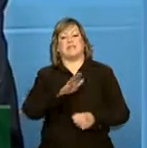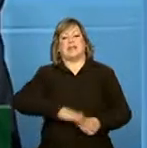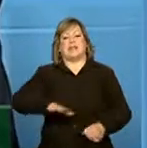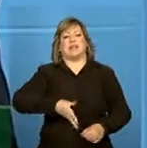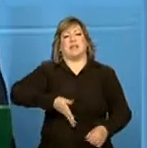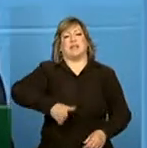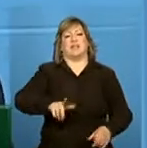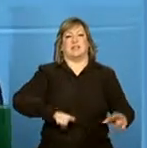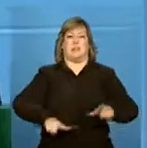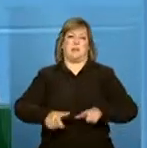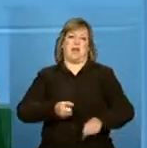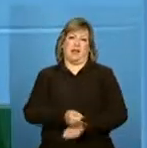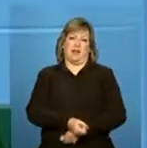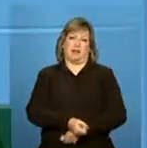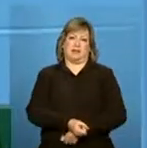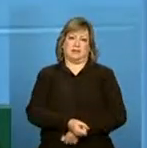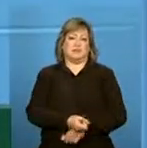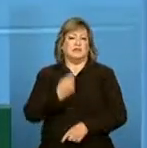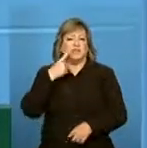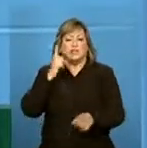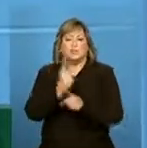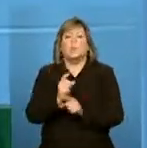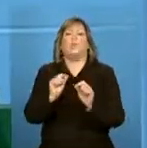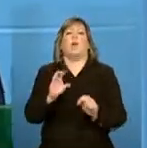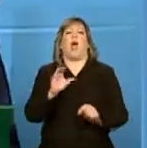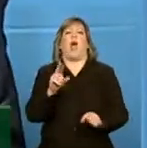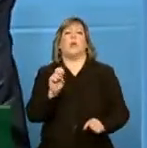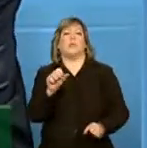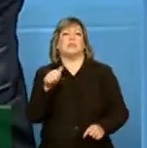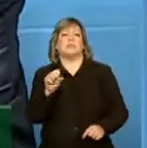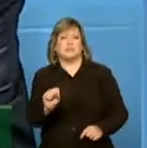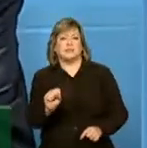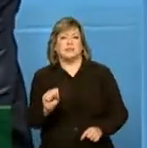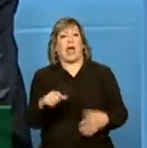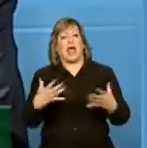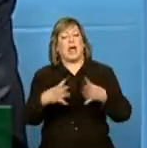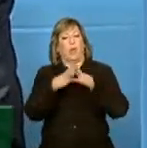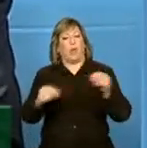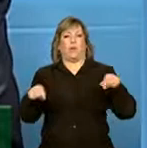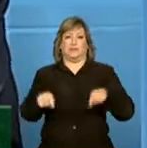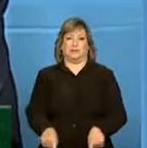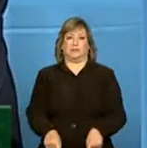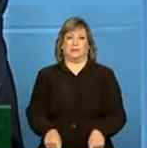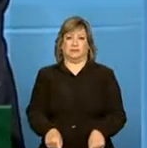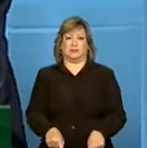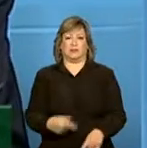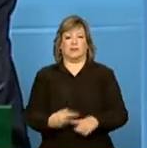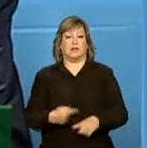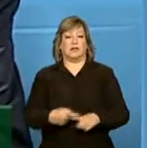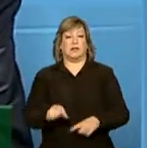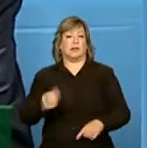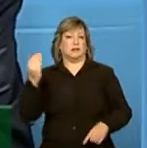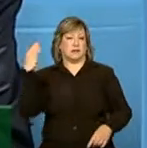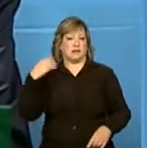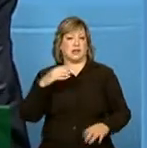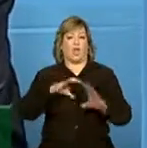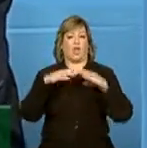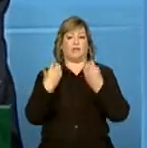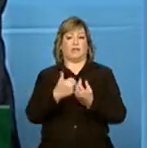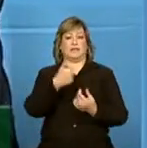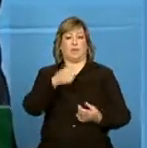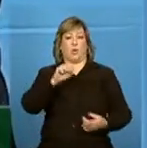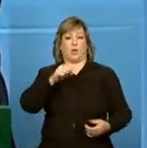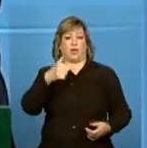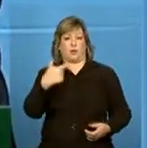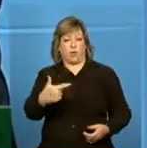seio da discussão da Conferência Internacional de Trabalho de 1999, na qual surgiu a Convenção 182 da OIT sobre as